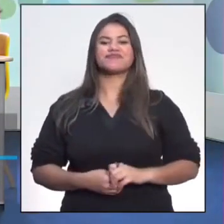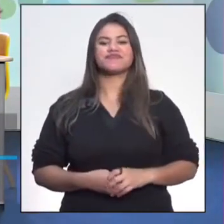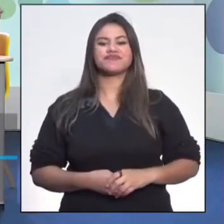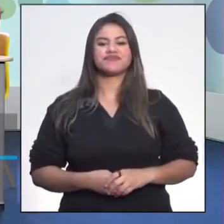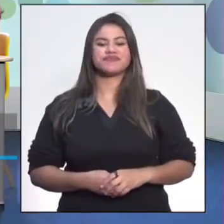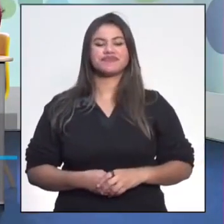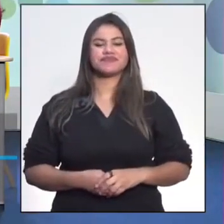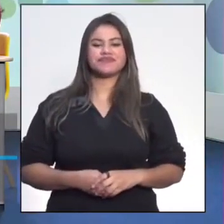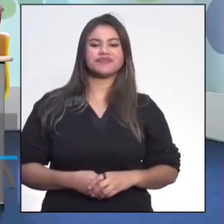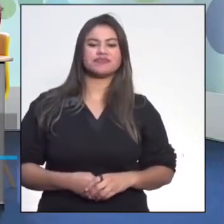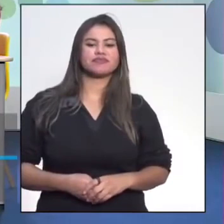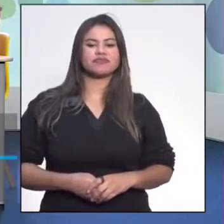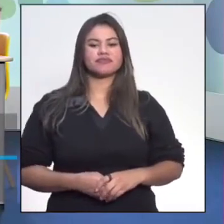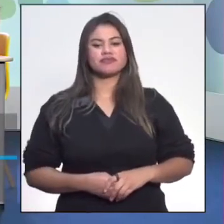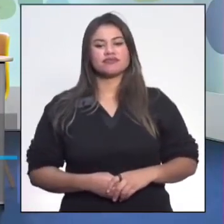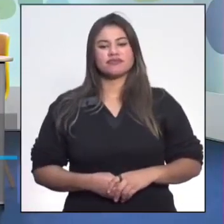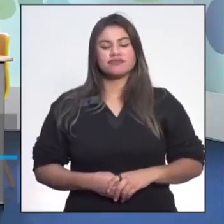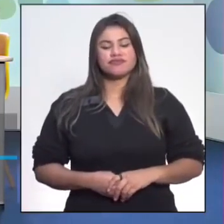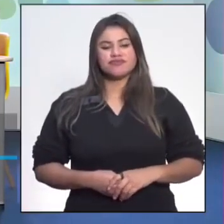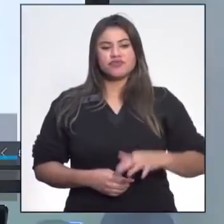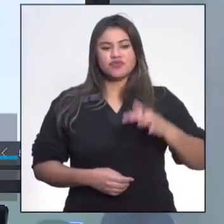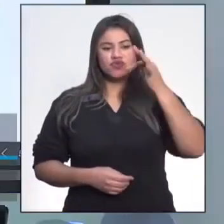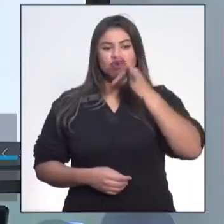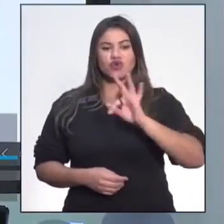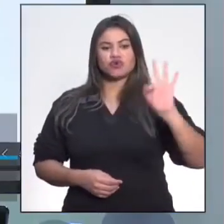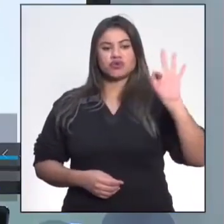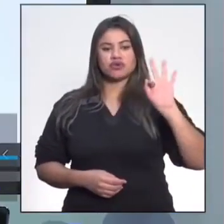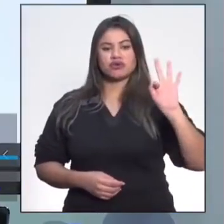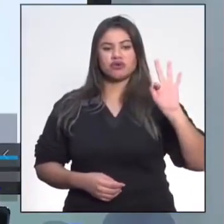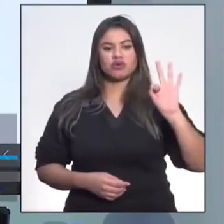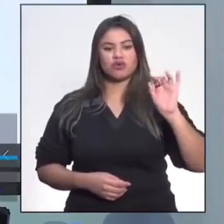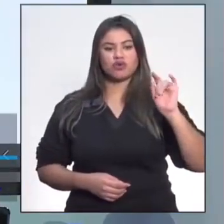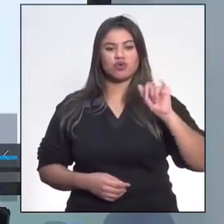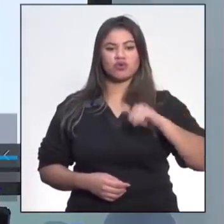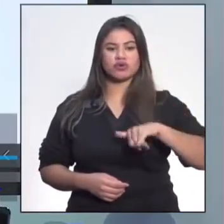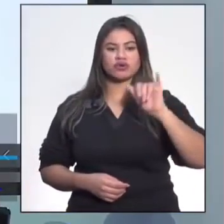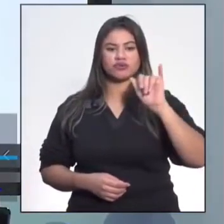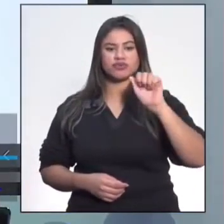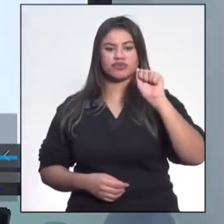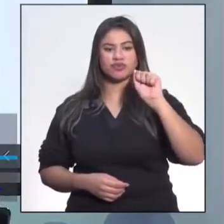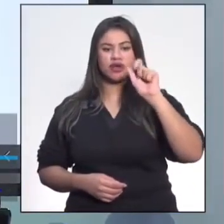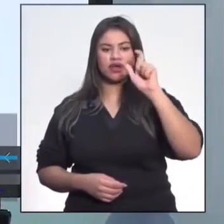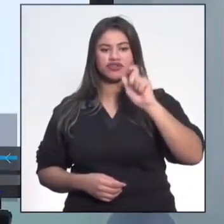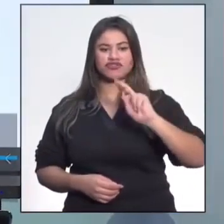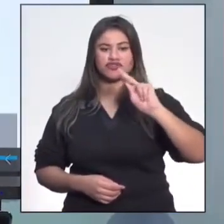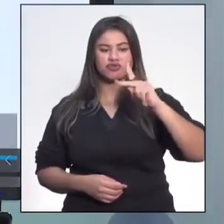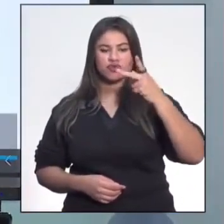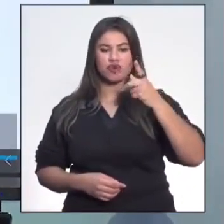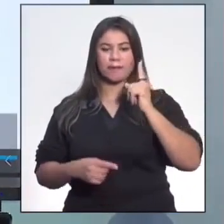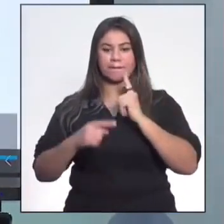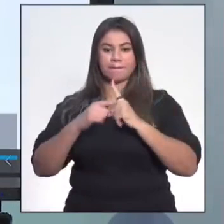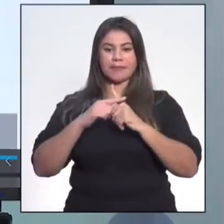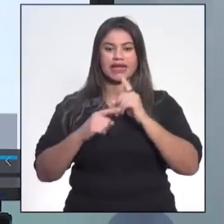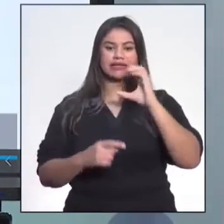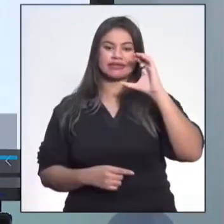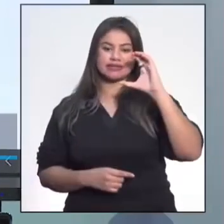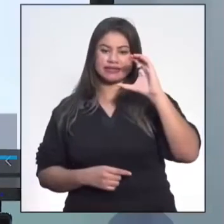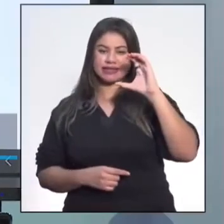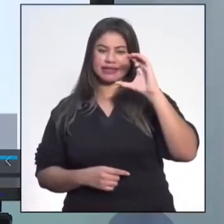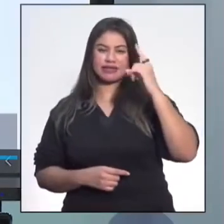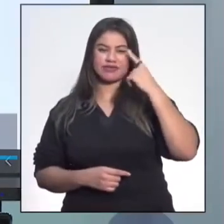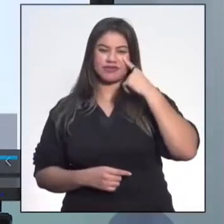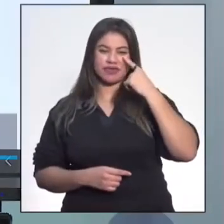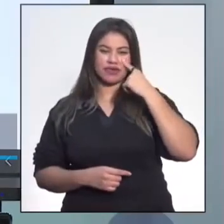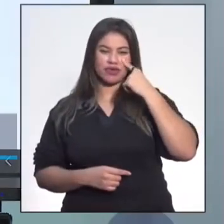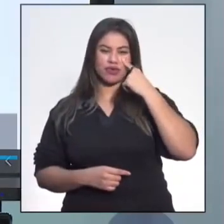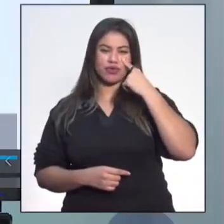fazer agora? Ah, eu vou pegar funções no formato y igual a ax² mais c. Tá vendo? Eu peguei o